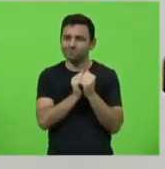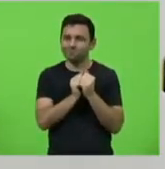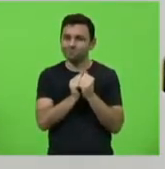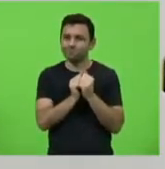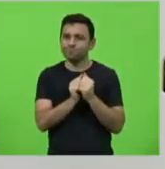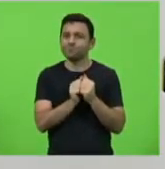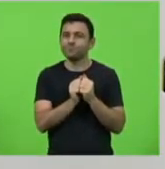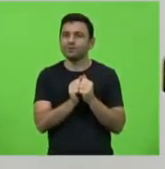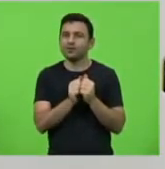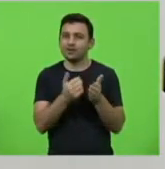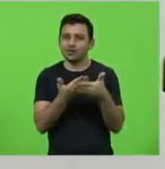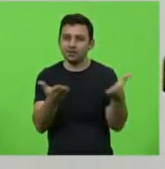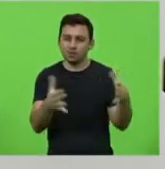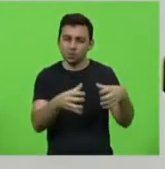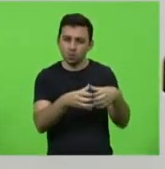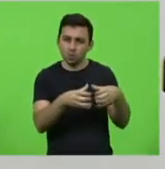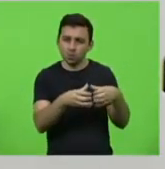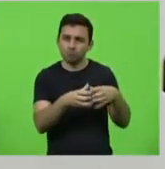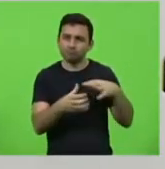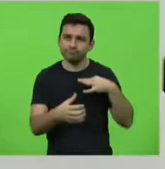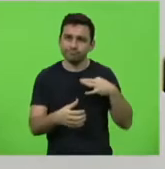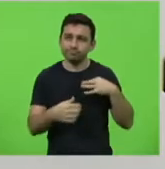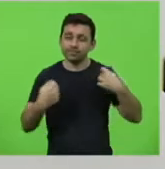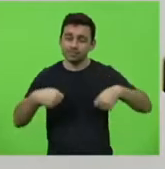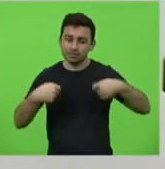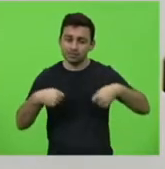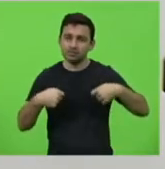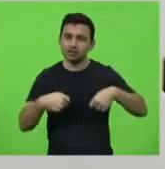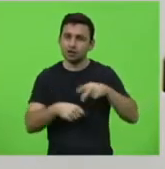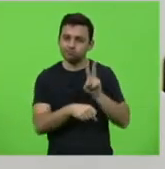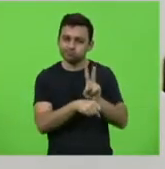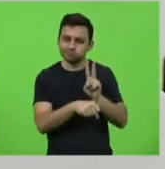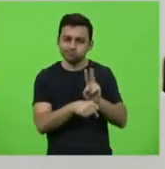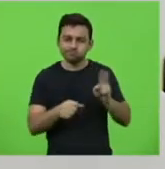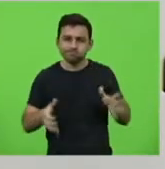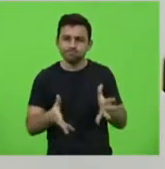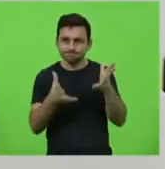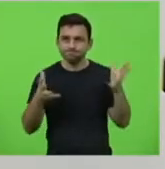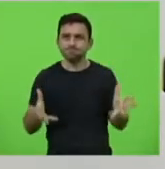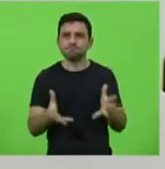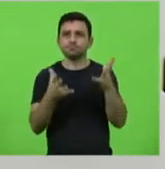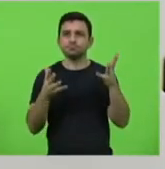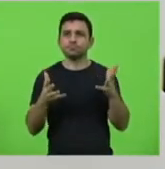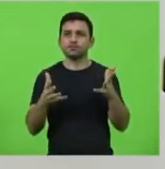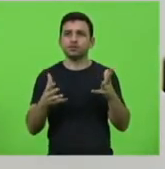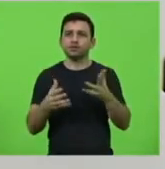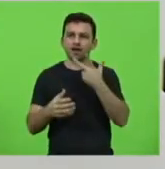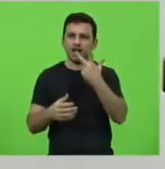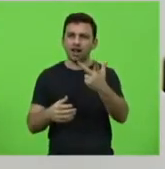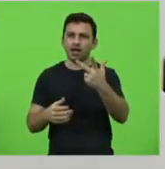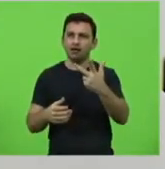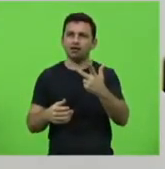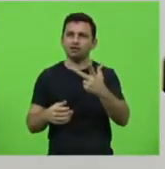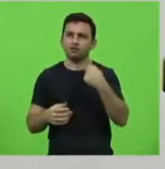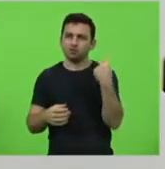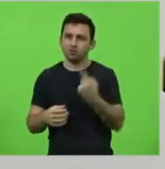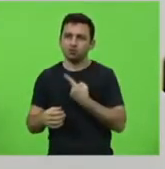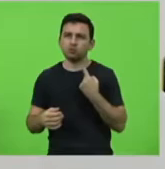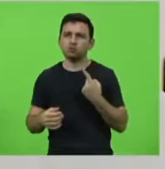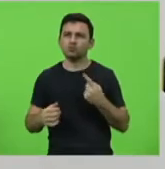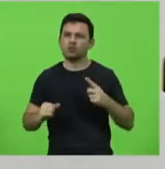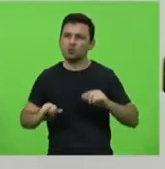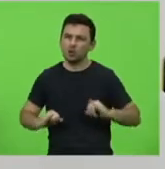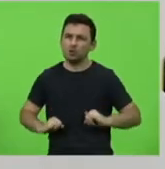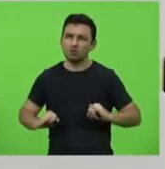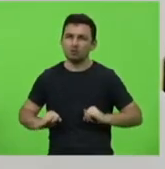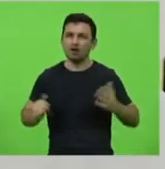de instituição, a gente tem que preservar, incentivar e dizer assim, sofrer nesse momento